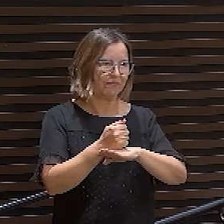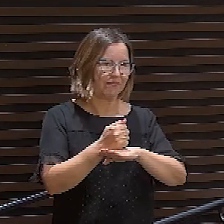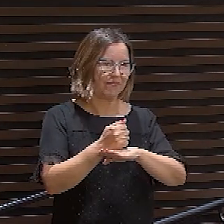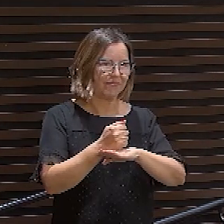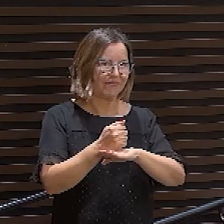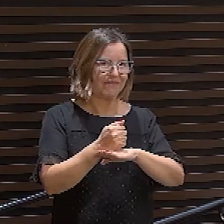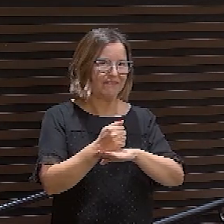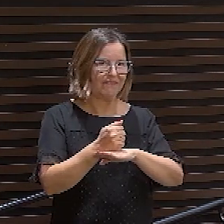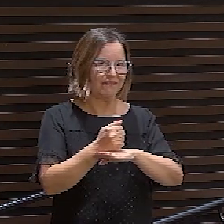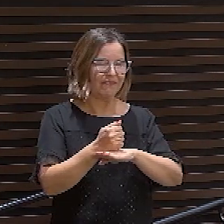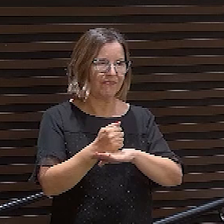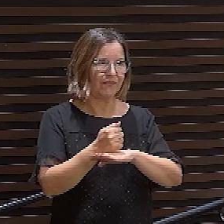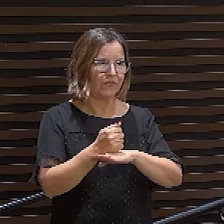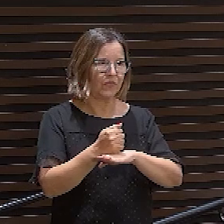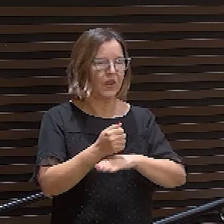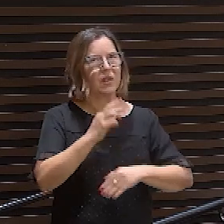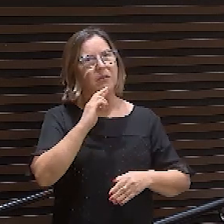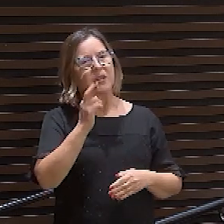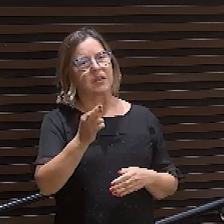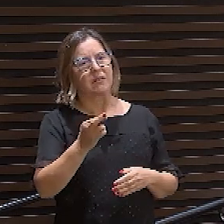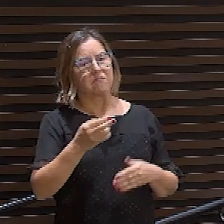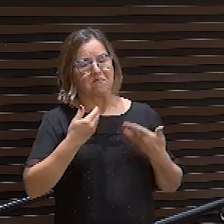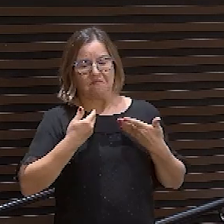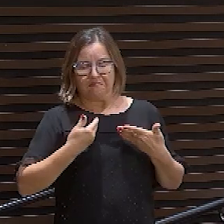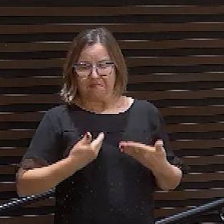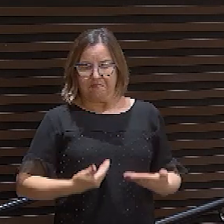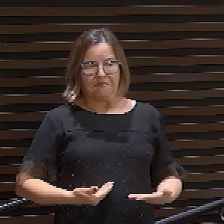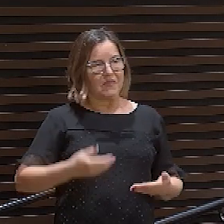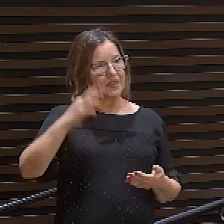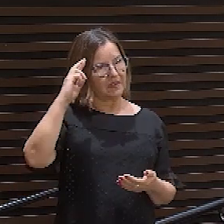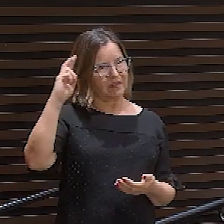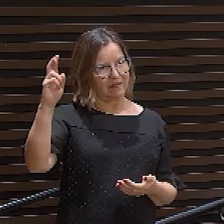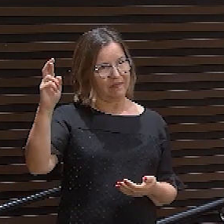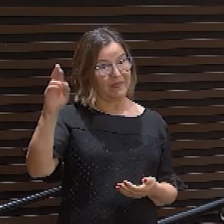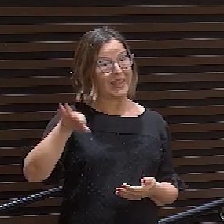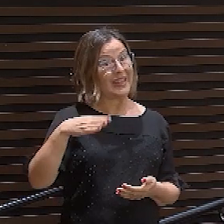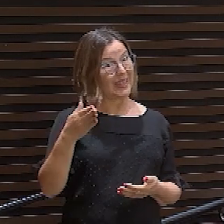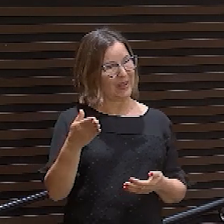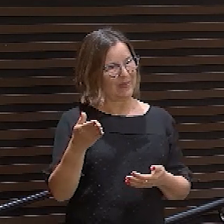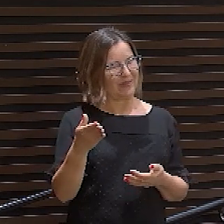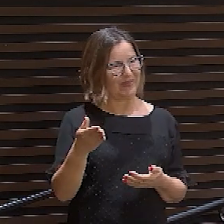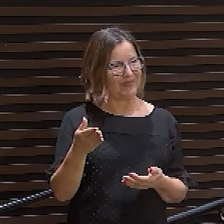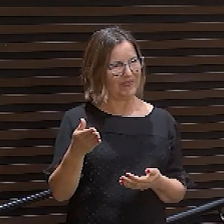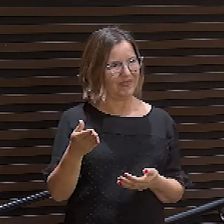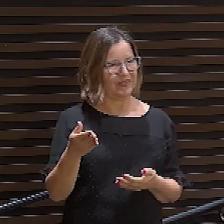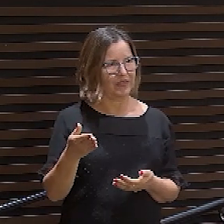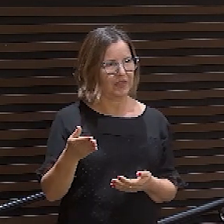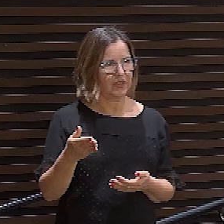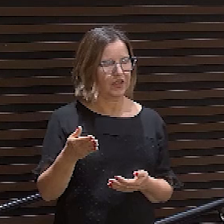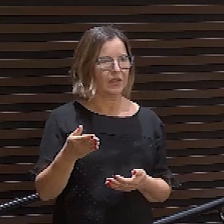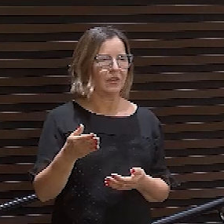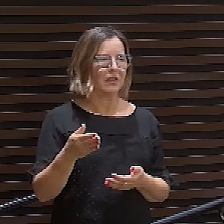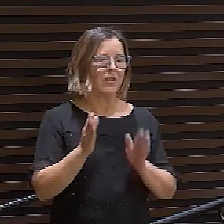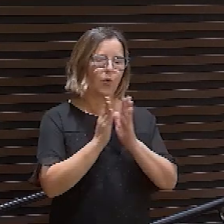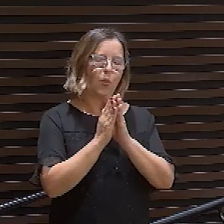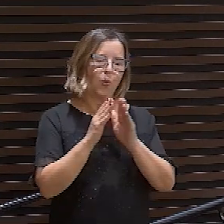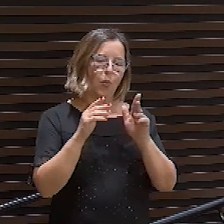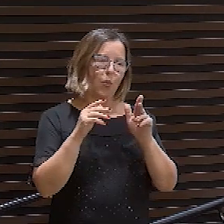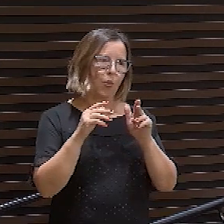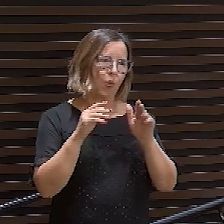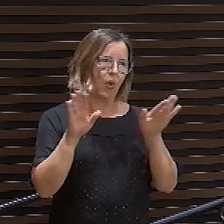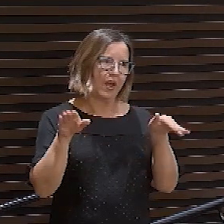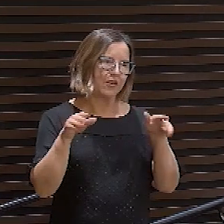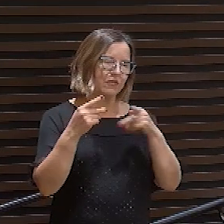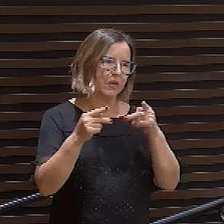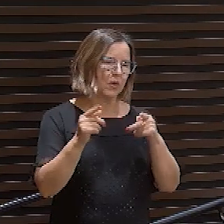Abraão. Ele respondeu: eis-me aqui, Senhor. Então lhe disse: não estendas a mão sobre